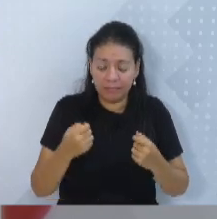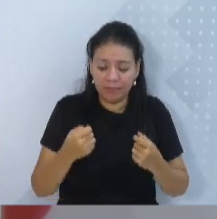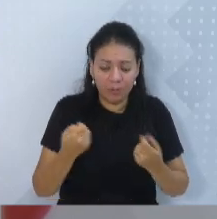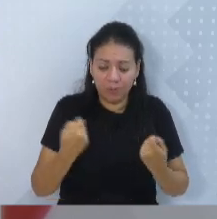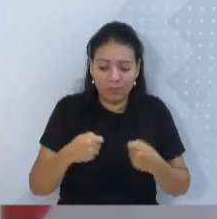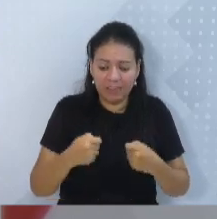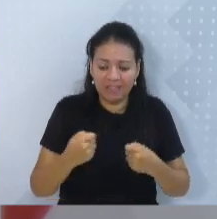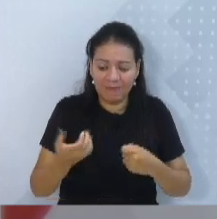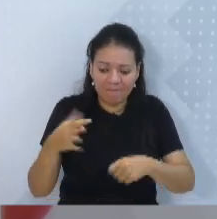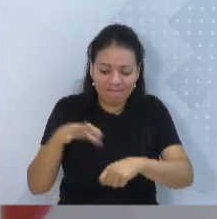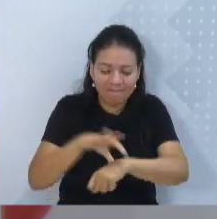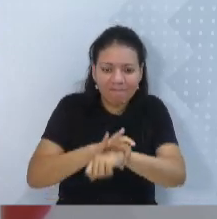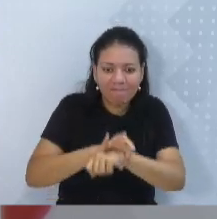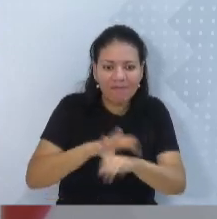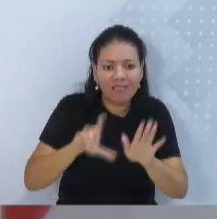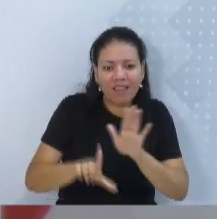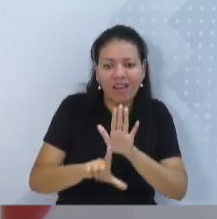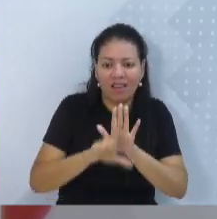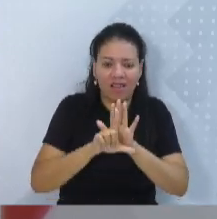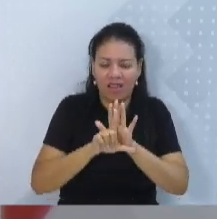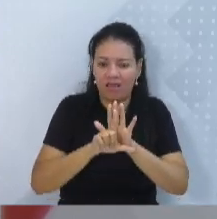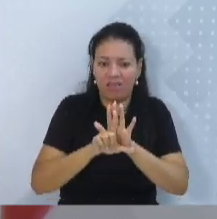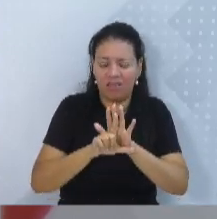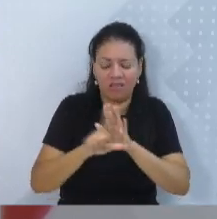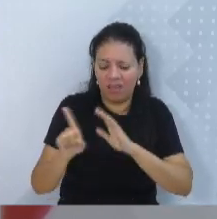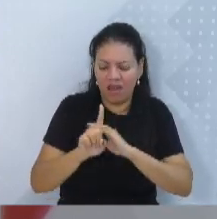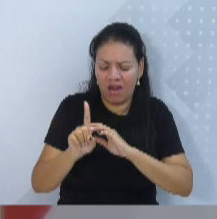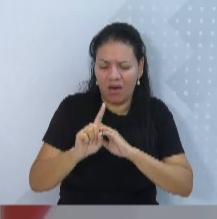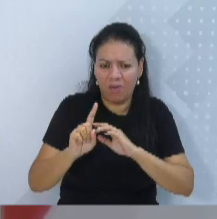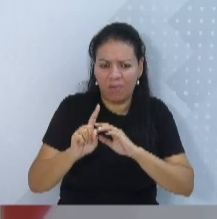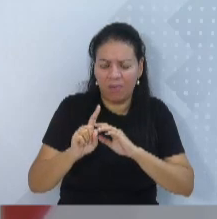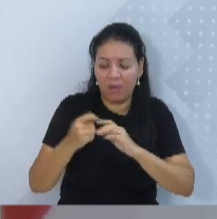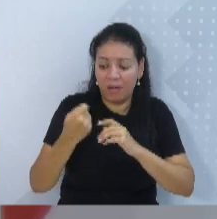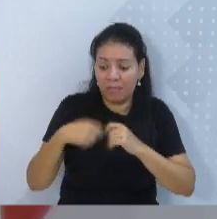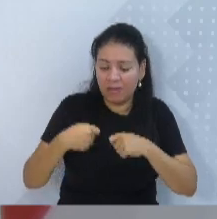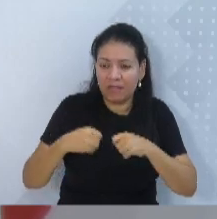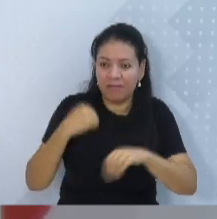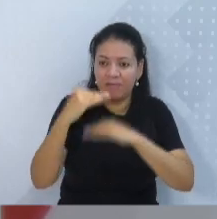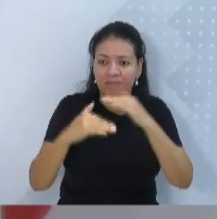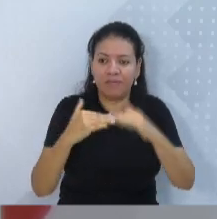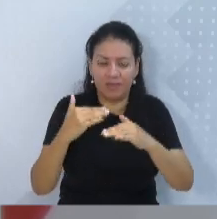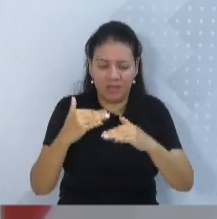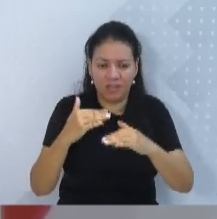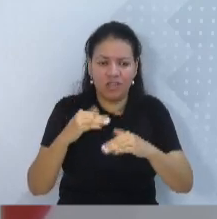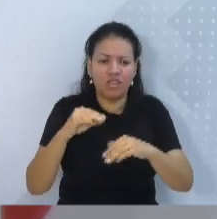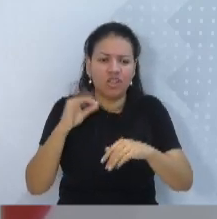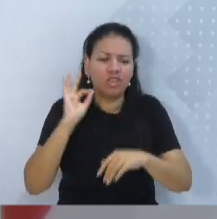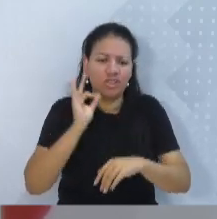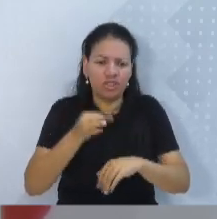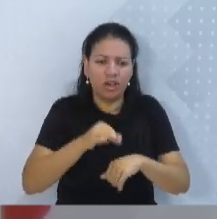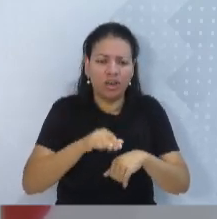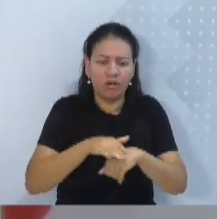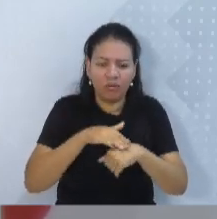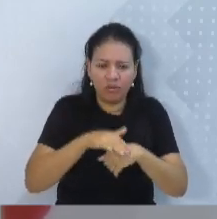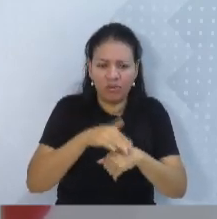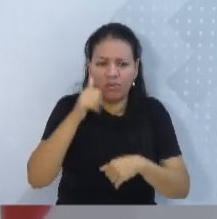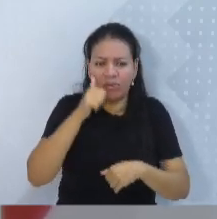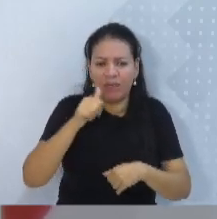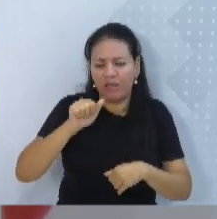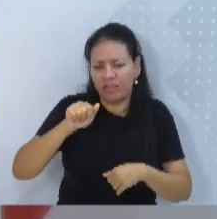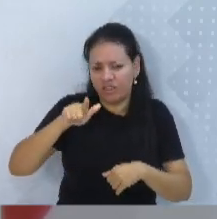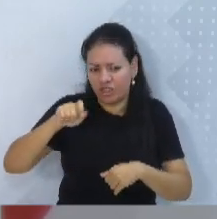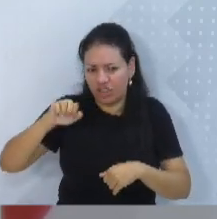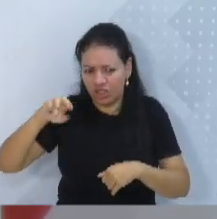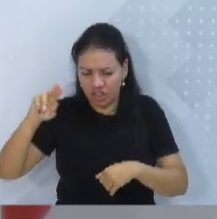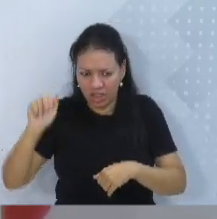ser o que está garantido em lei a gente precisa avançar Ângela a gente já conversou várias vezes por conta da questão do segundo